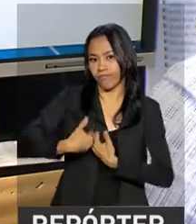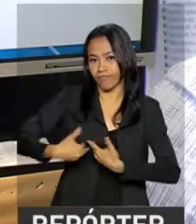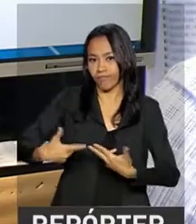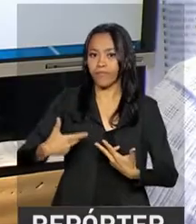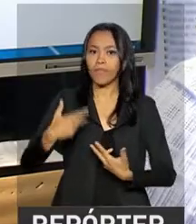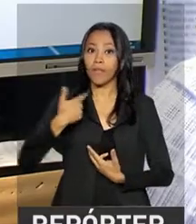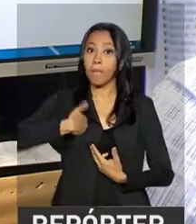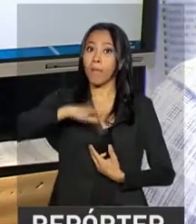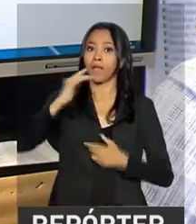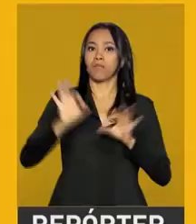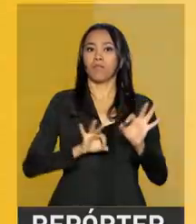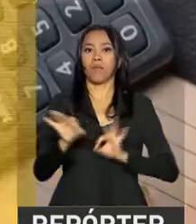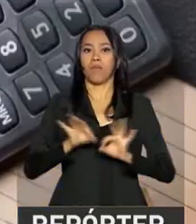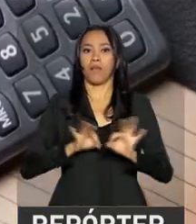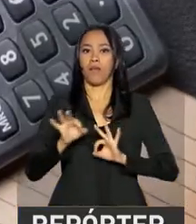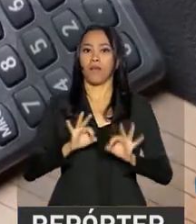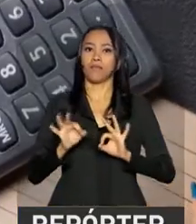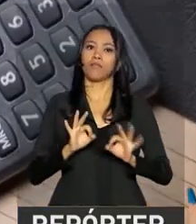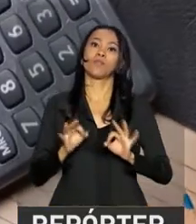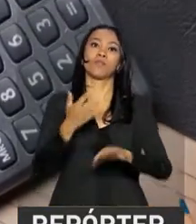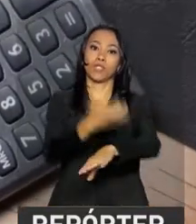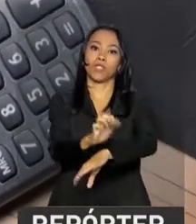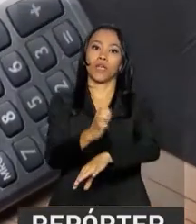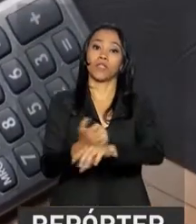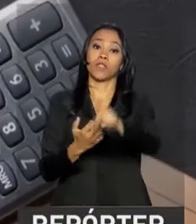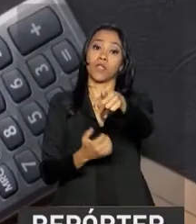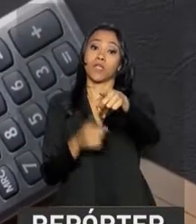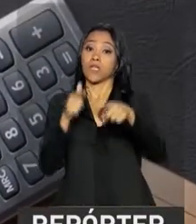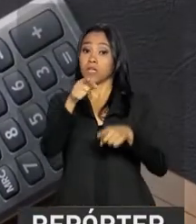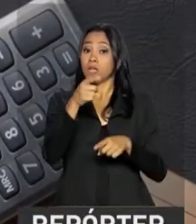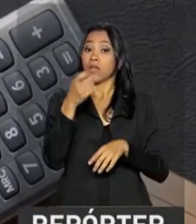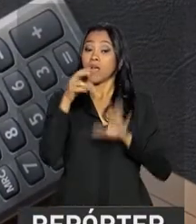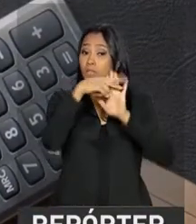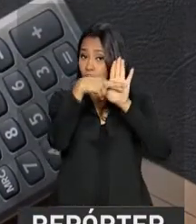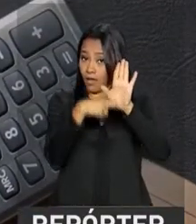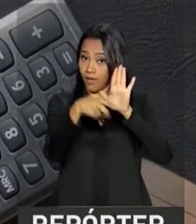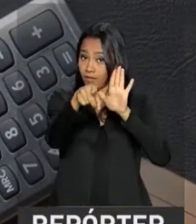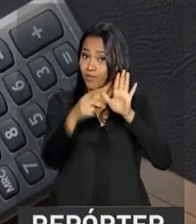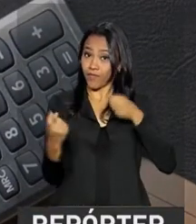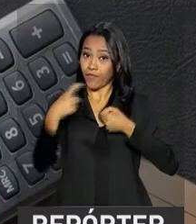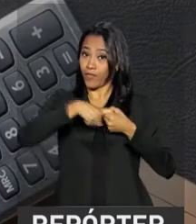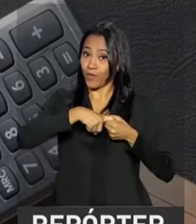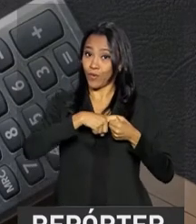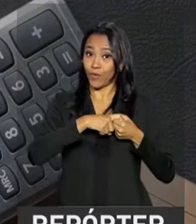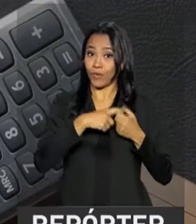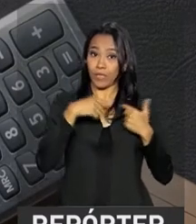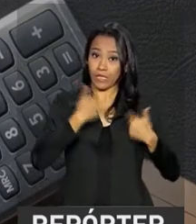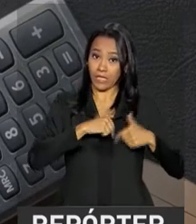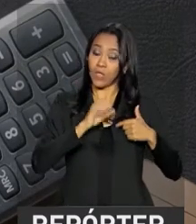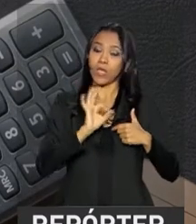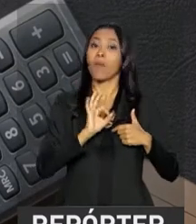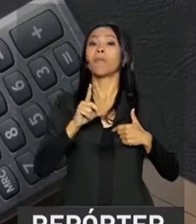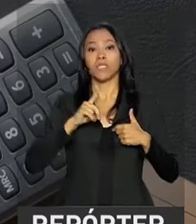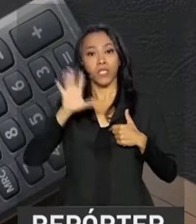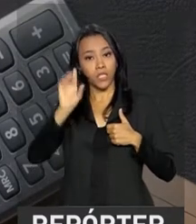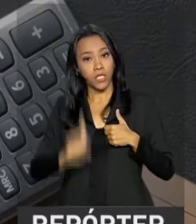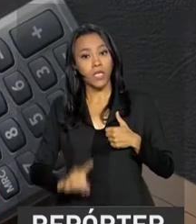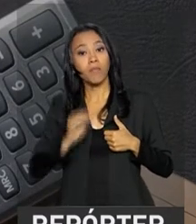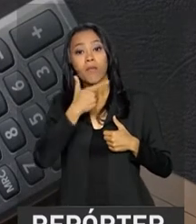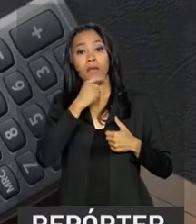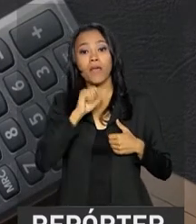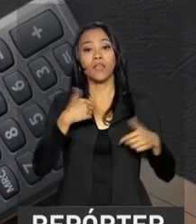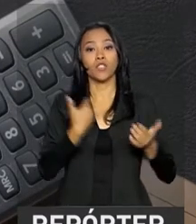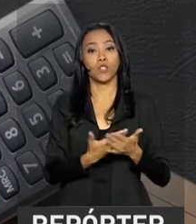mais preparado no mercado de trabalho estagiários não têm vínculo empregatício mas tem direitos para quem cursa o ensino médio e